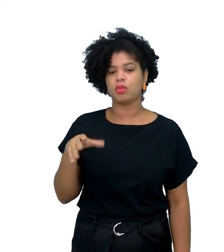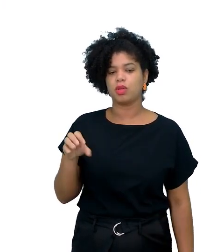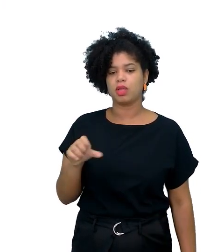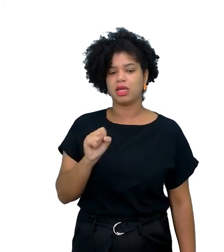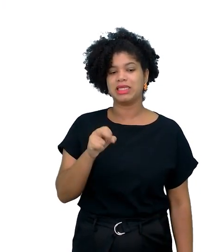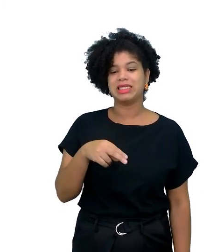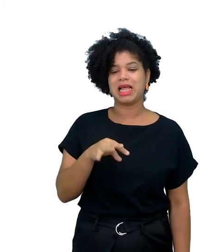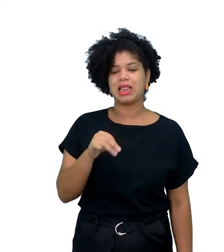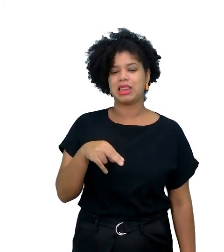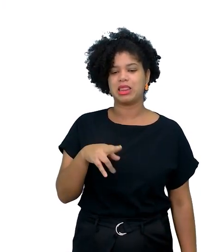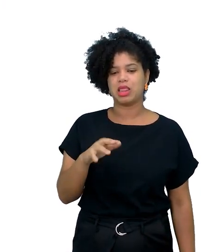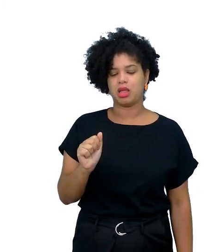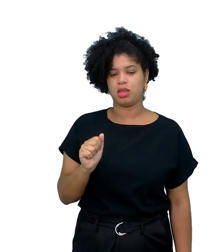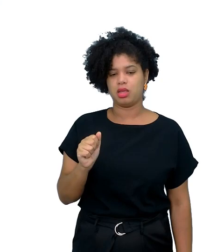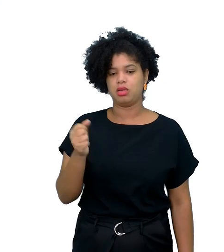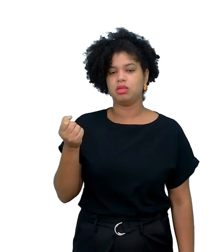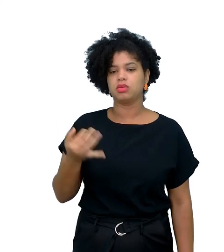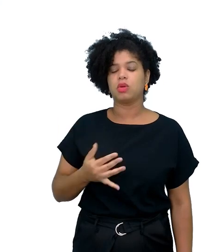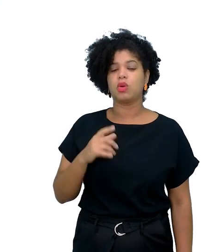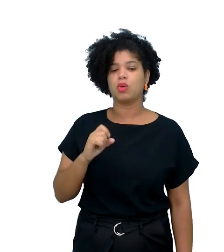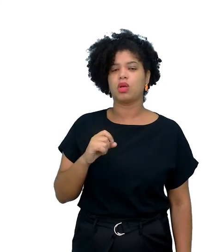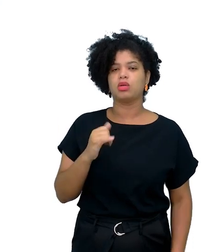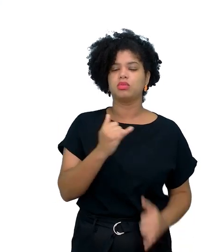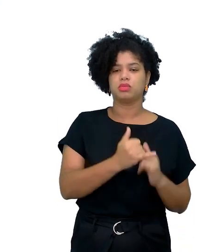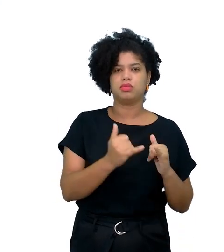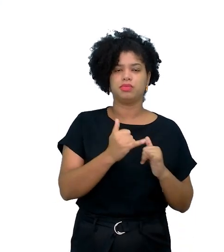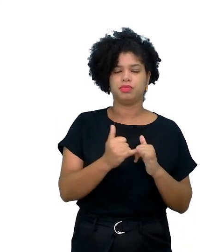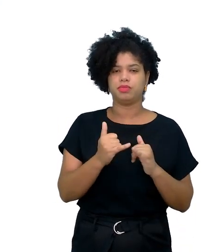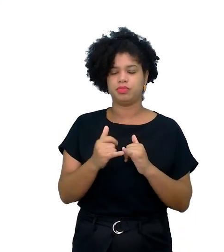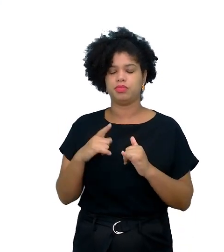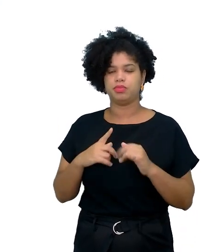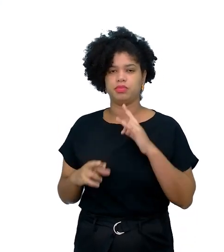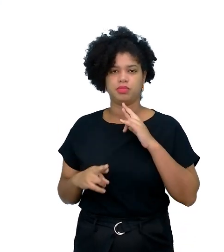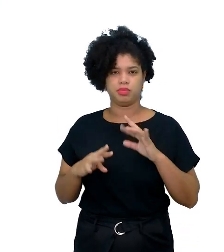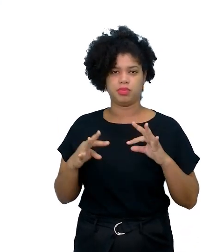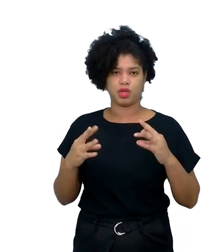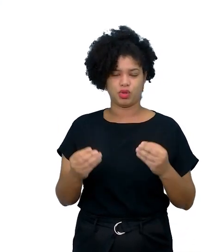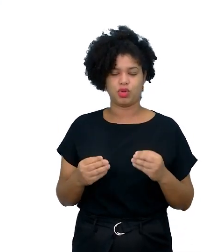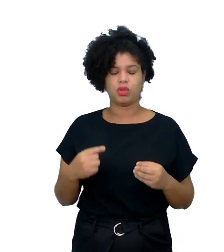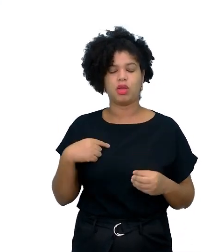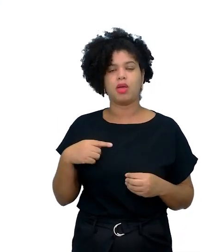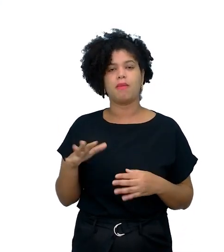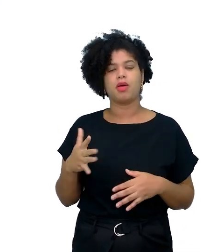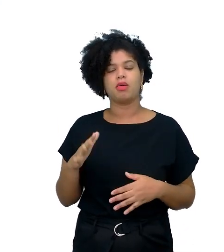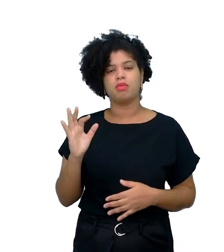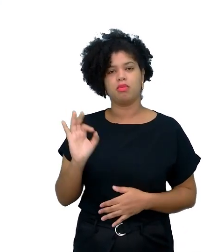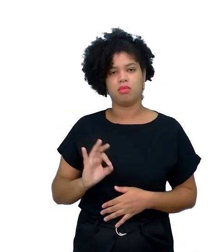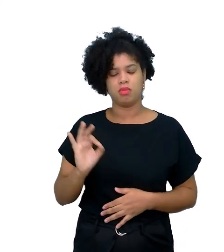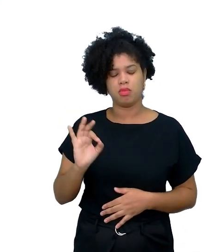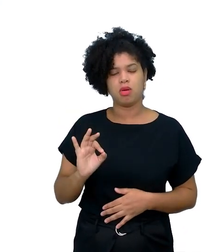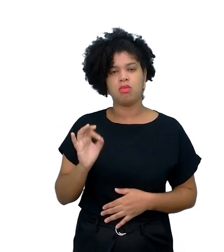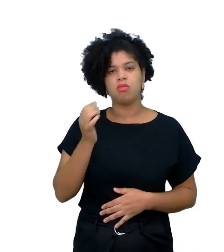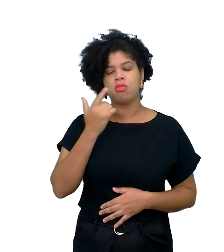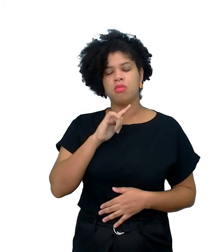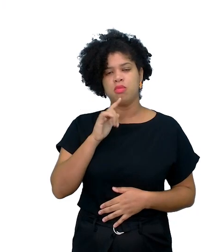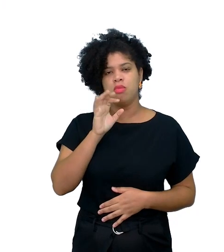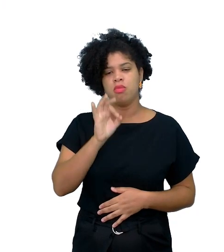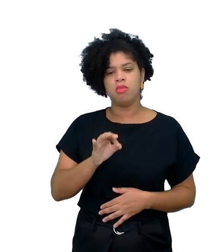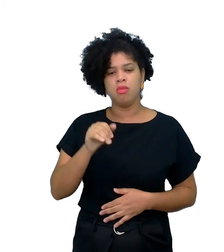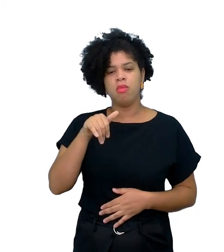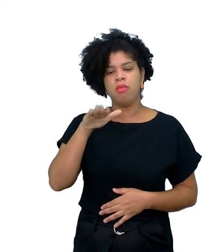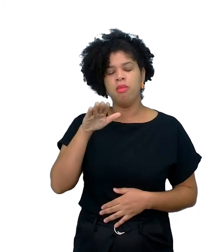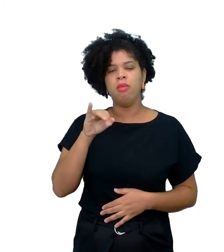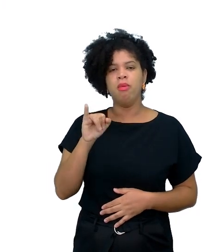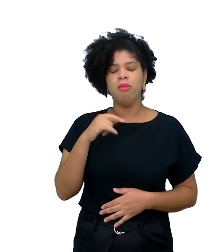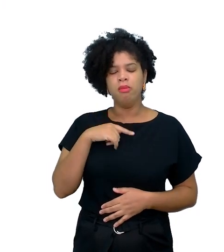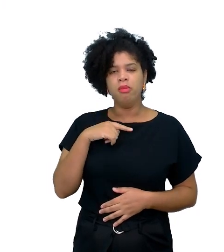são apresentadas as partes para a obtenção do todo. Um percentual de acerto maior do que quando se tem uma